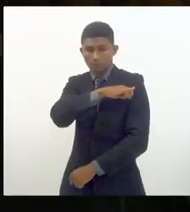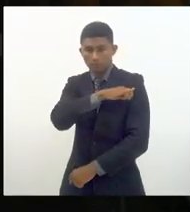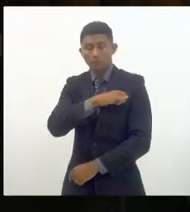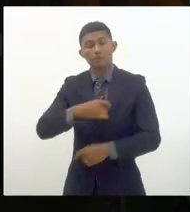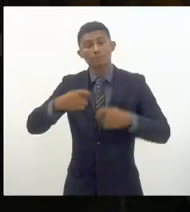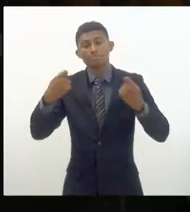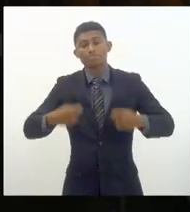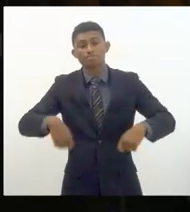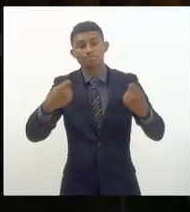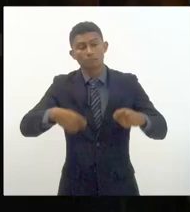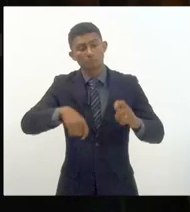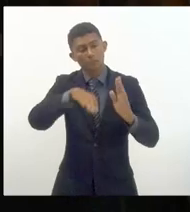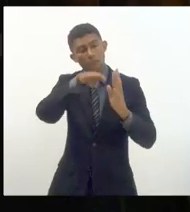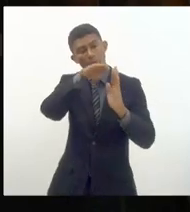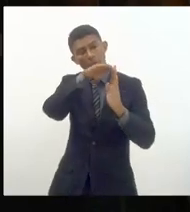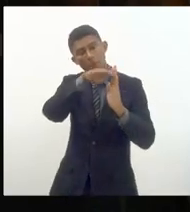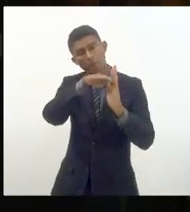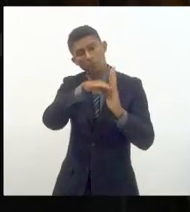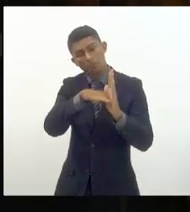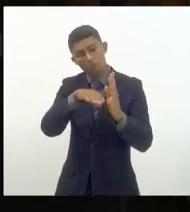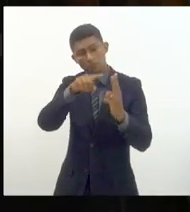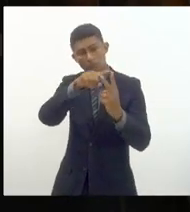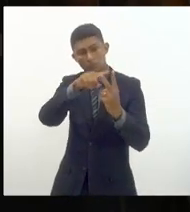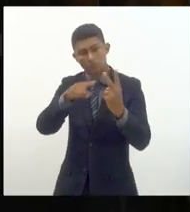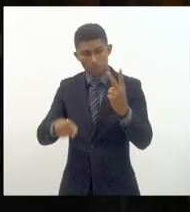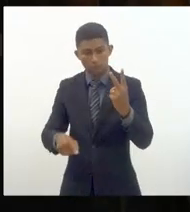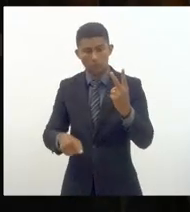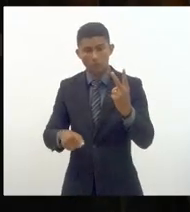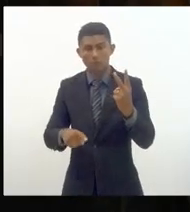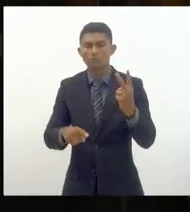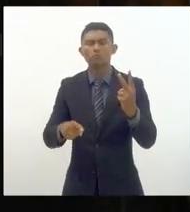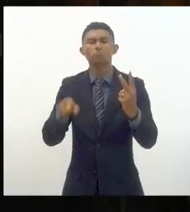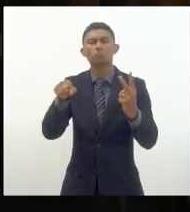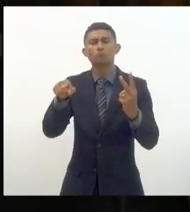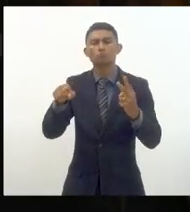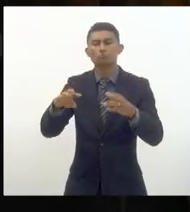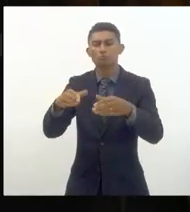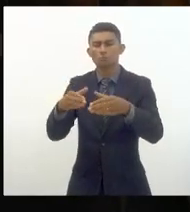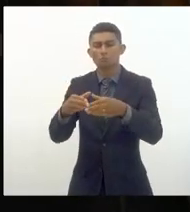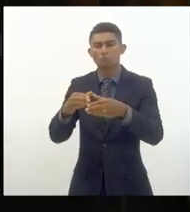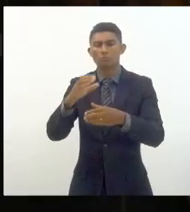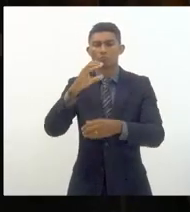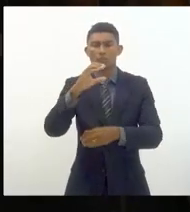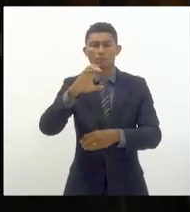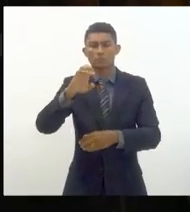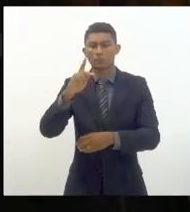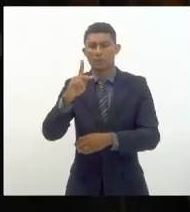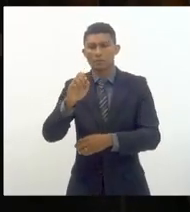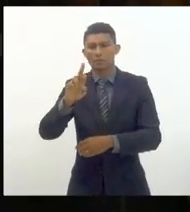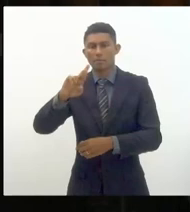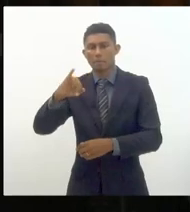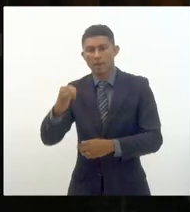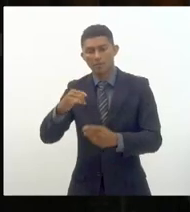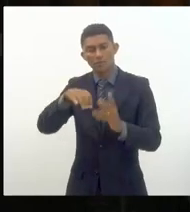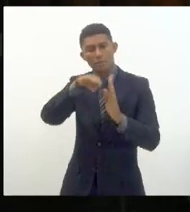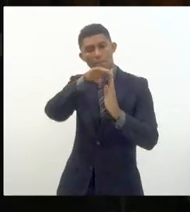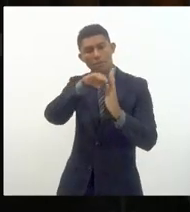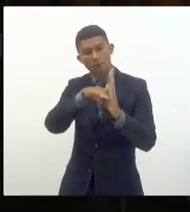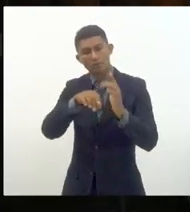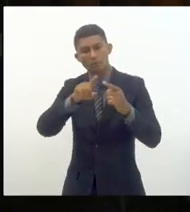programas geridos pela ceperj programas de